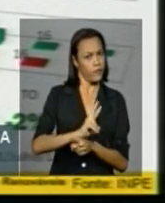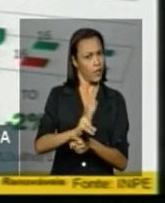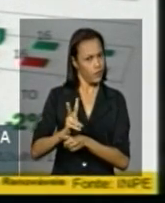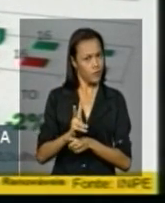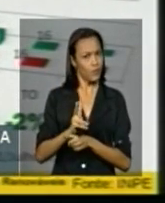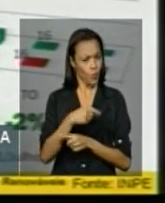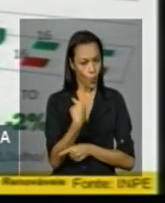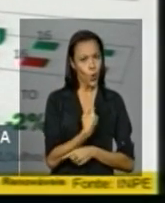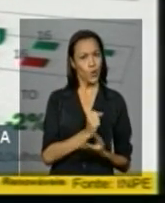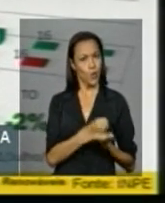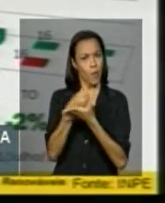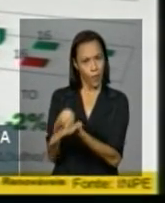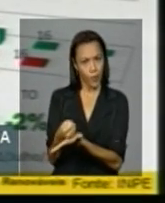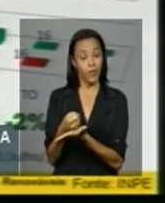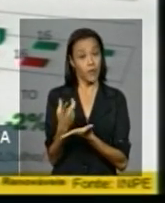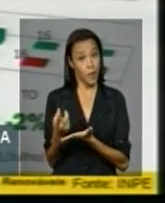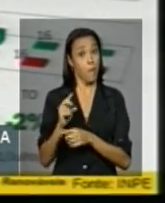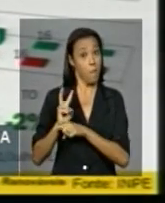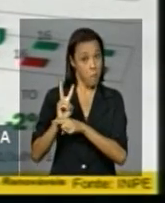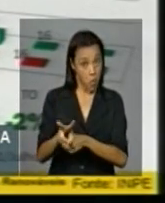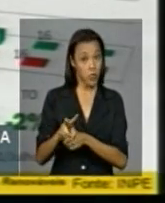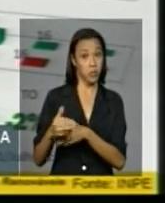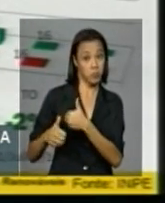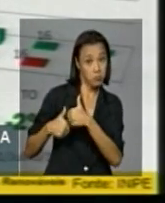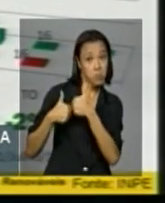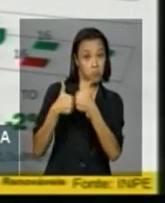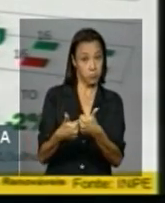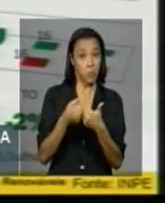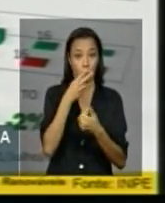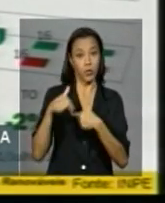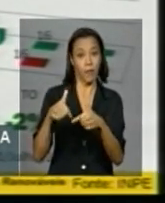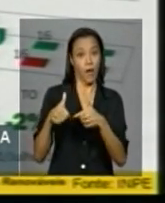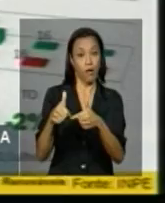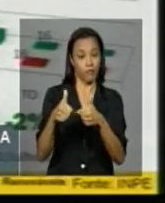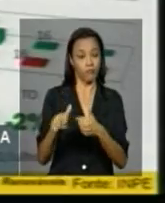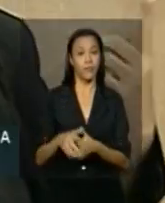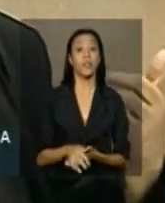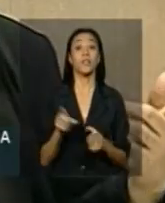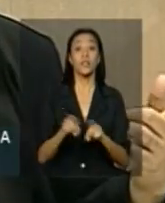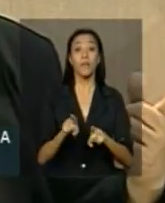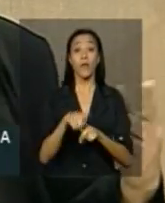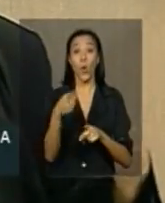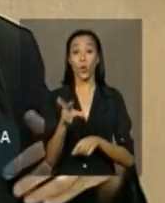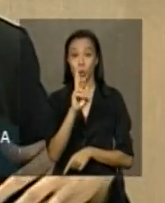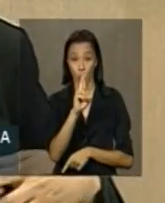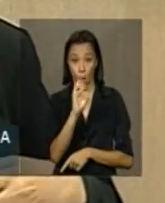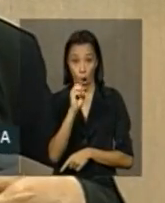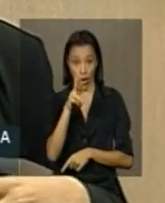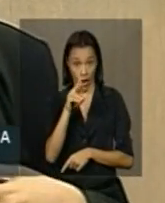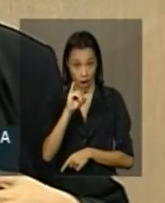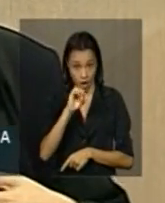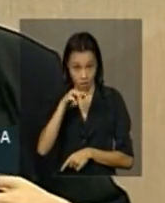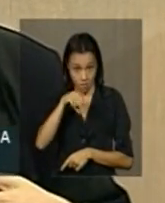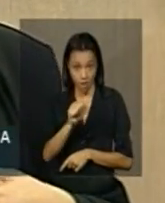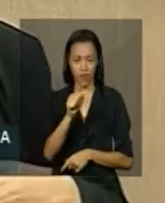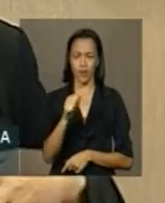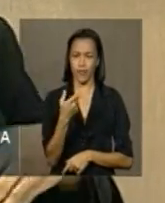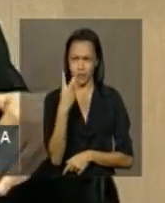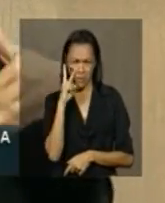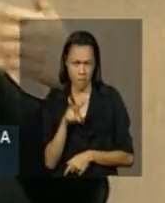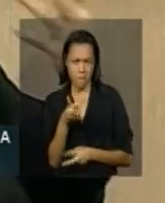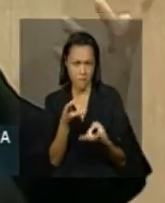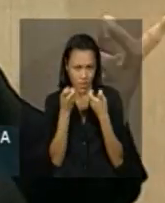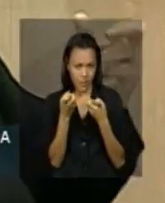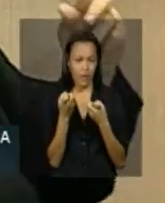nosso apoio Então mostra também o desempenho do aqu chama atenção de Roraima se lembram de Roraima que os números eram absolutos